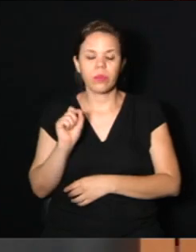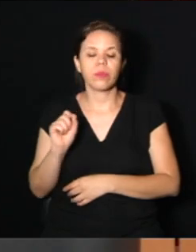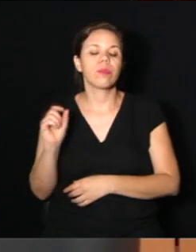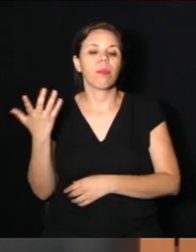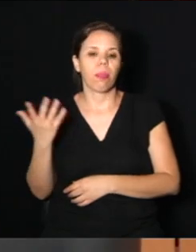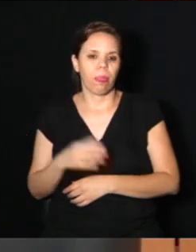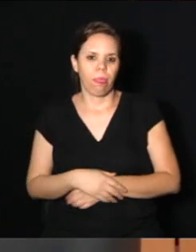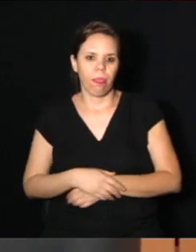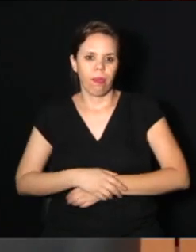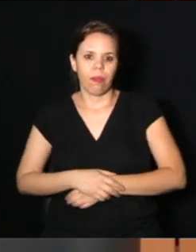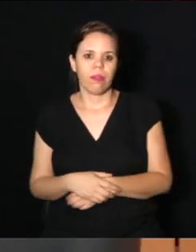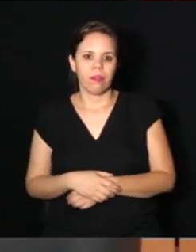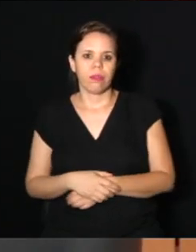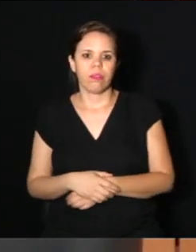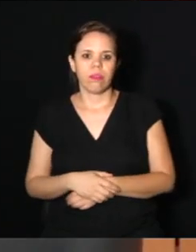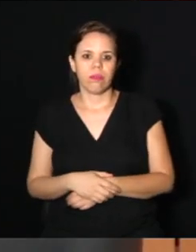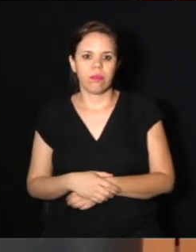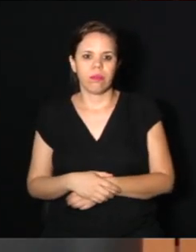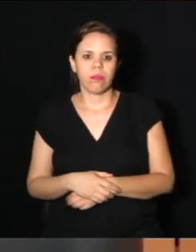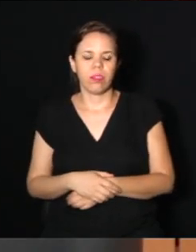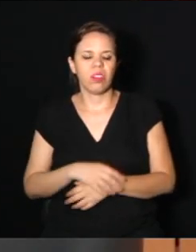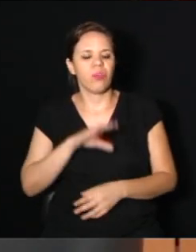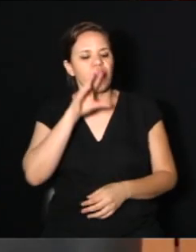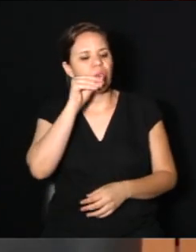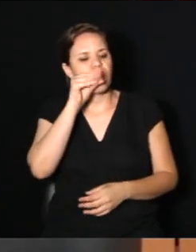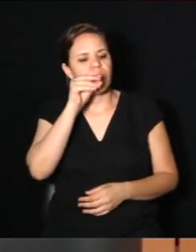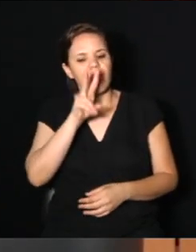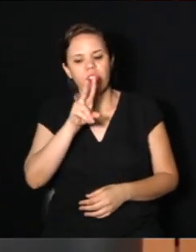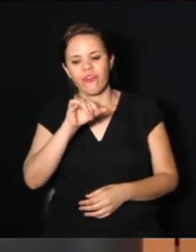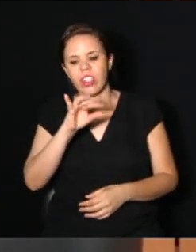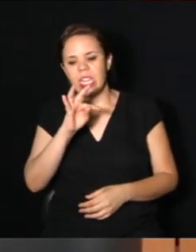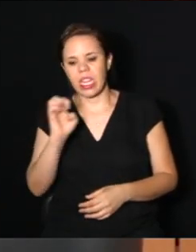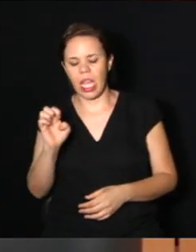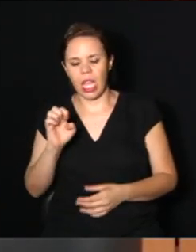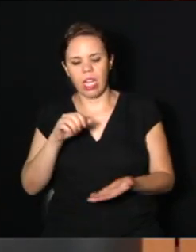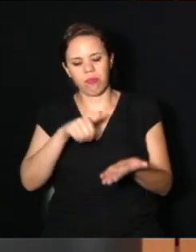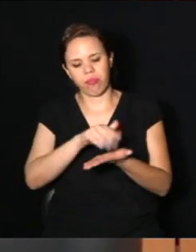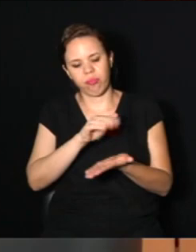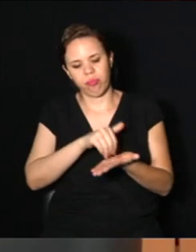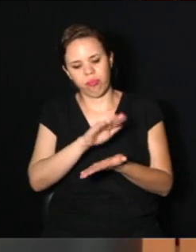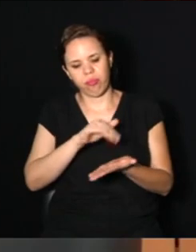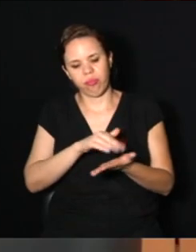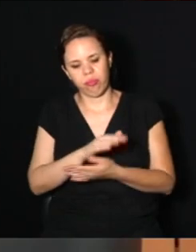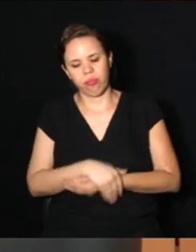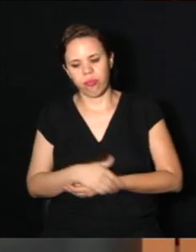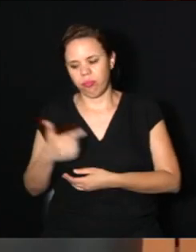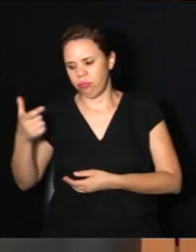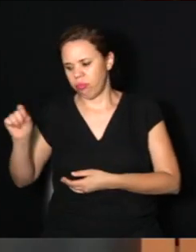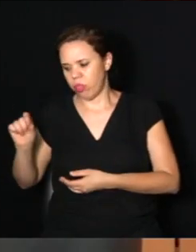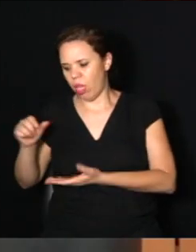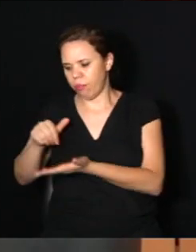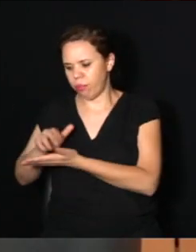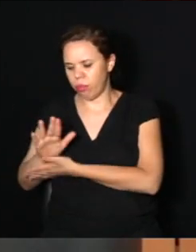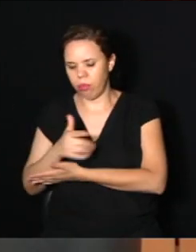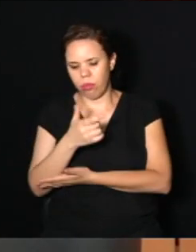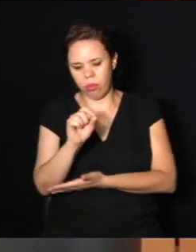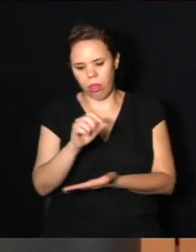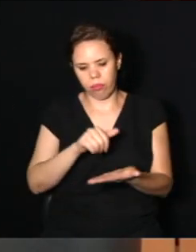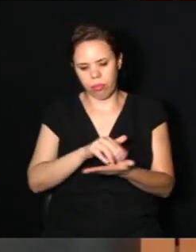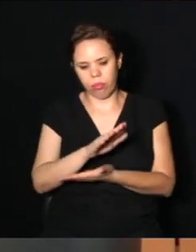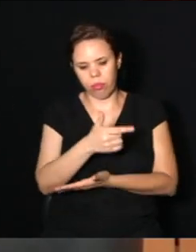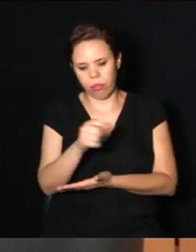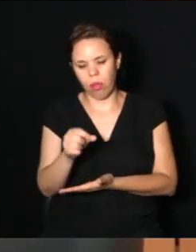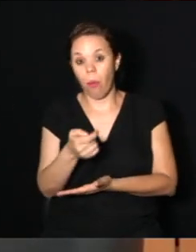Está aí sendo dispensado os trabalhadores da Vitale já há um bom tempo, vai de 10 em 10 embora, nós temos